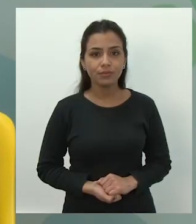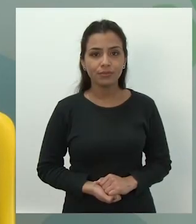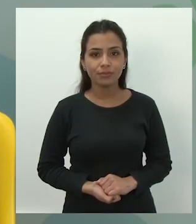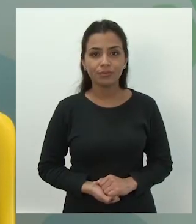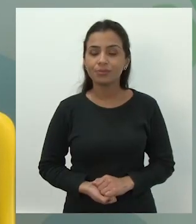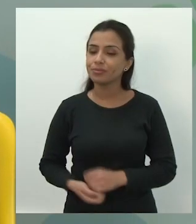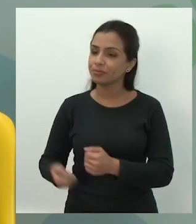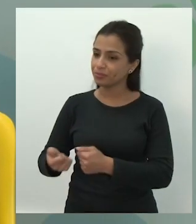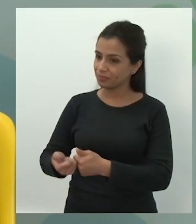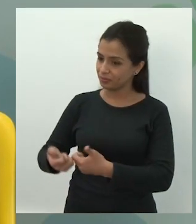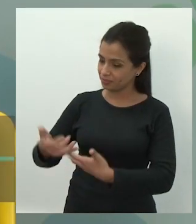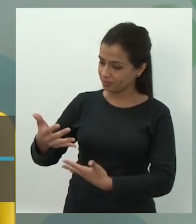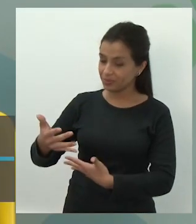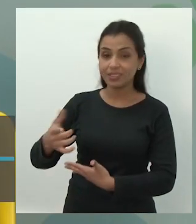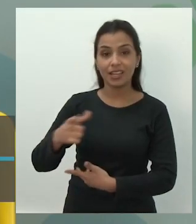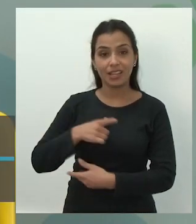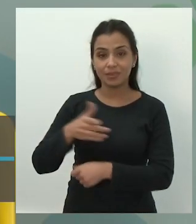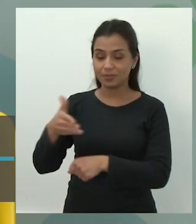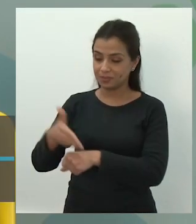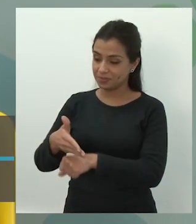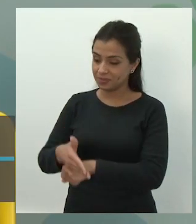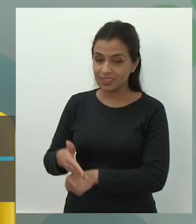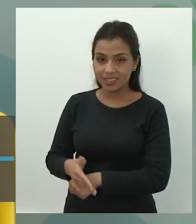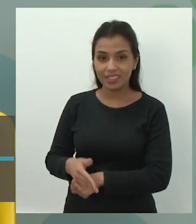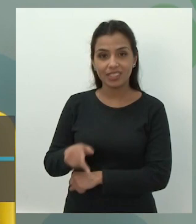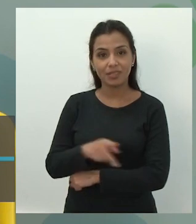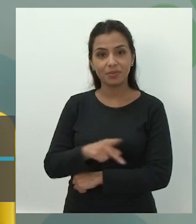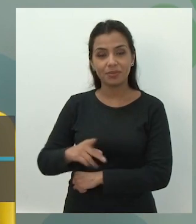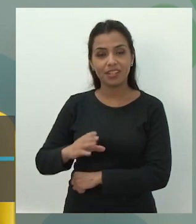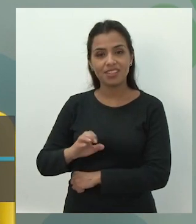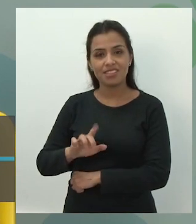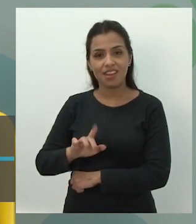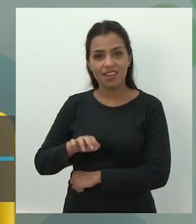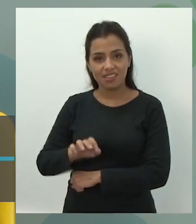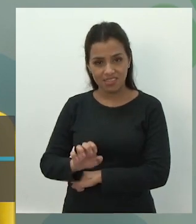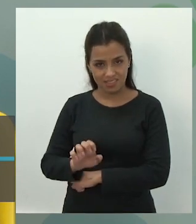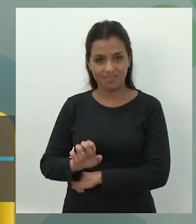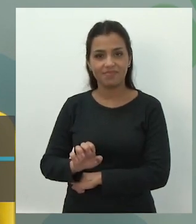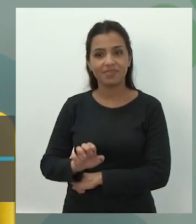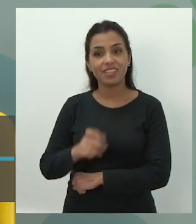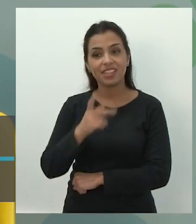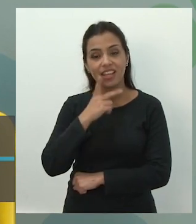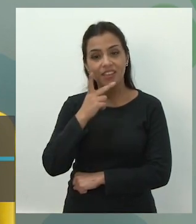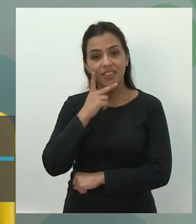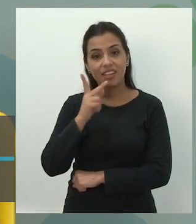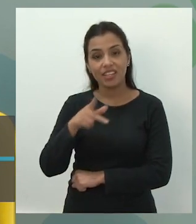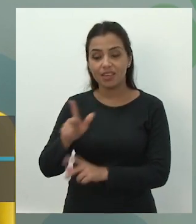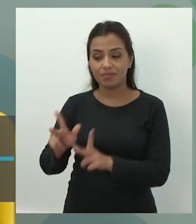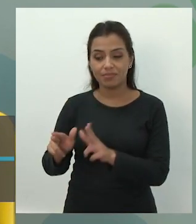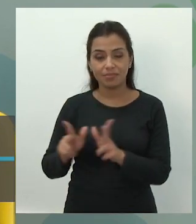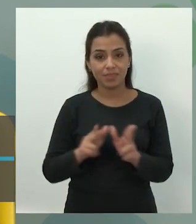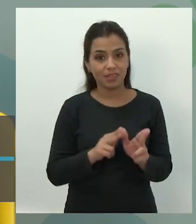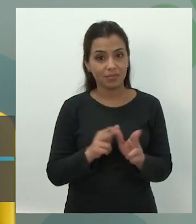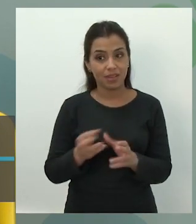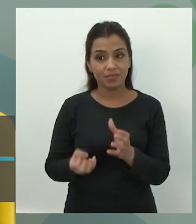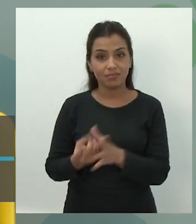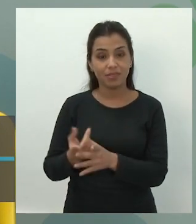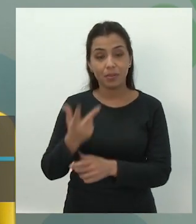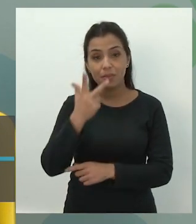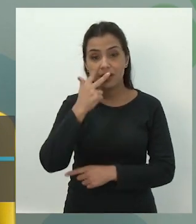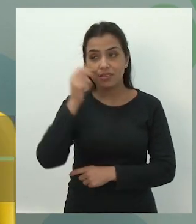Pessoal, temos aqui a participação da Prolucilene. Truques de cena, efeitos especiais para criar ilusões